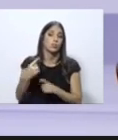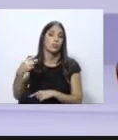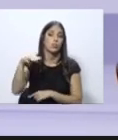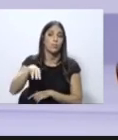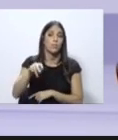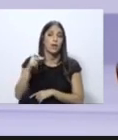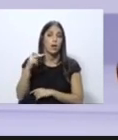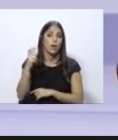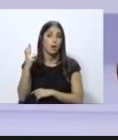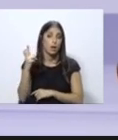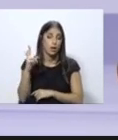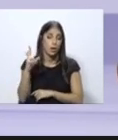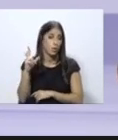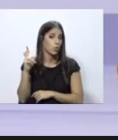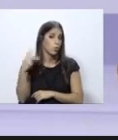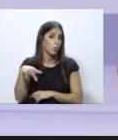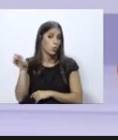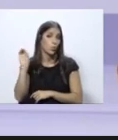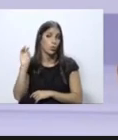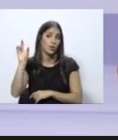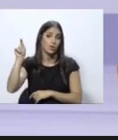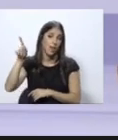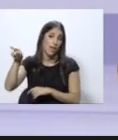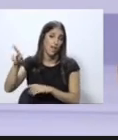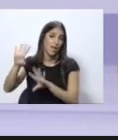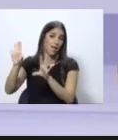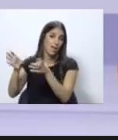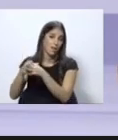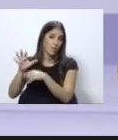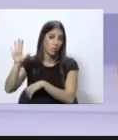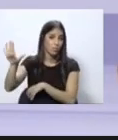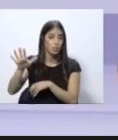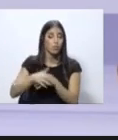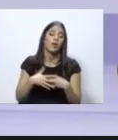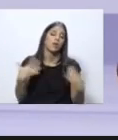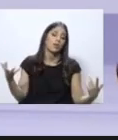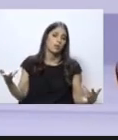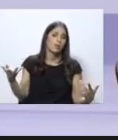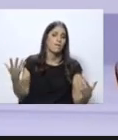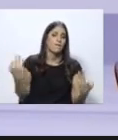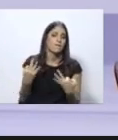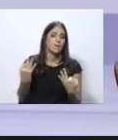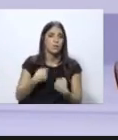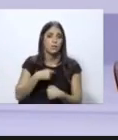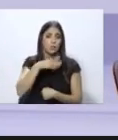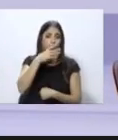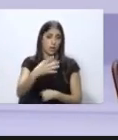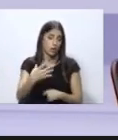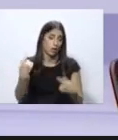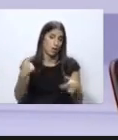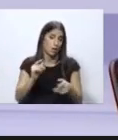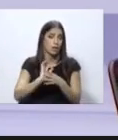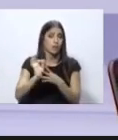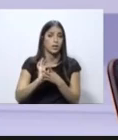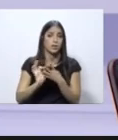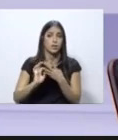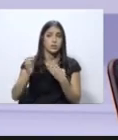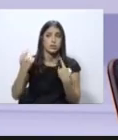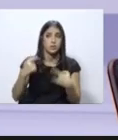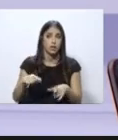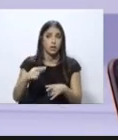Gruites aparentemente se enquadra muito bem. Por isso, à partida, diria que terá características para poder